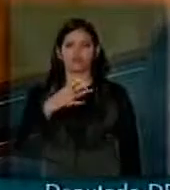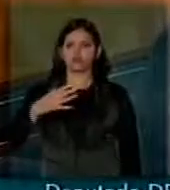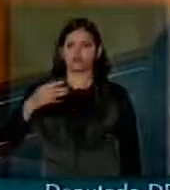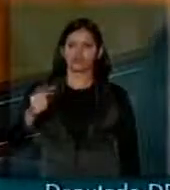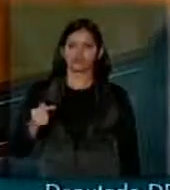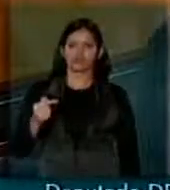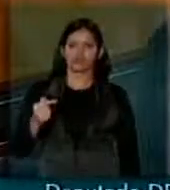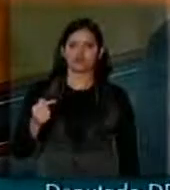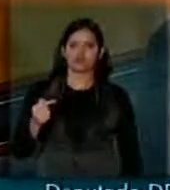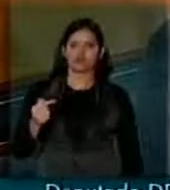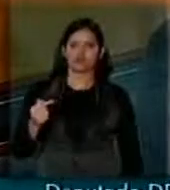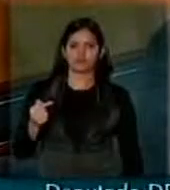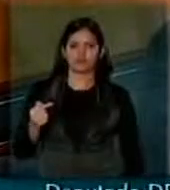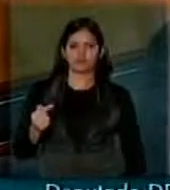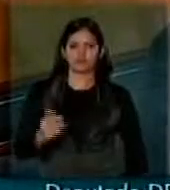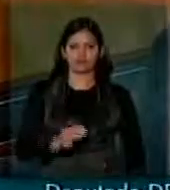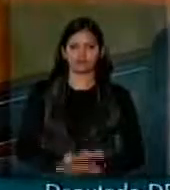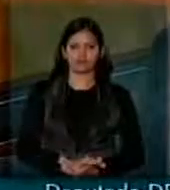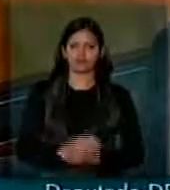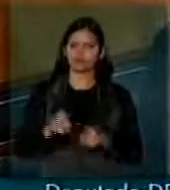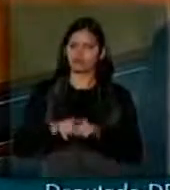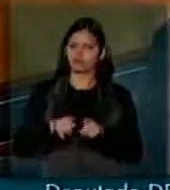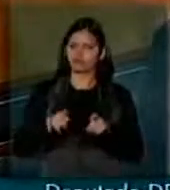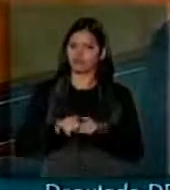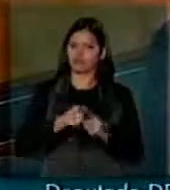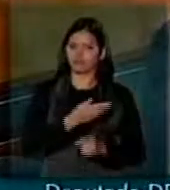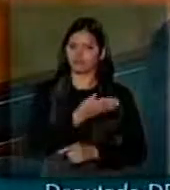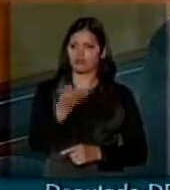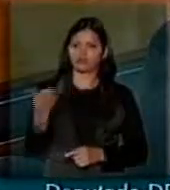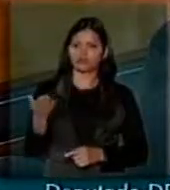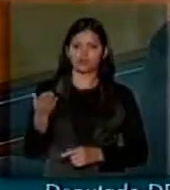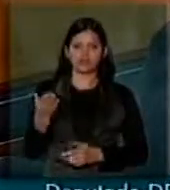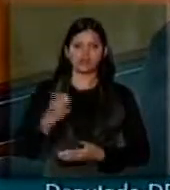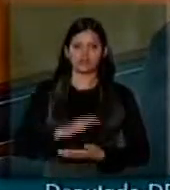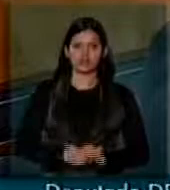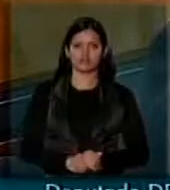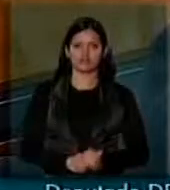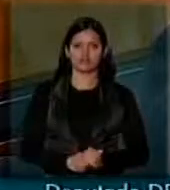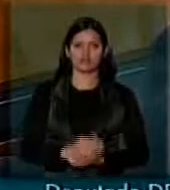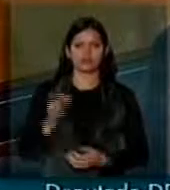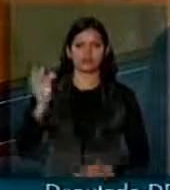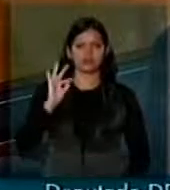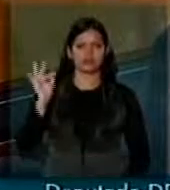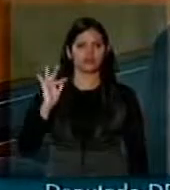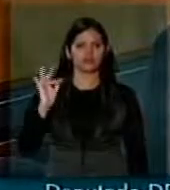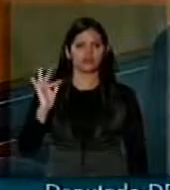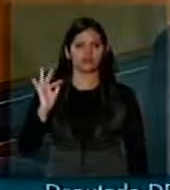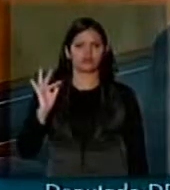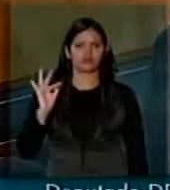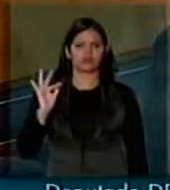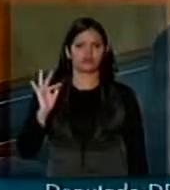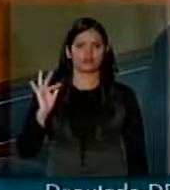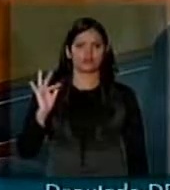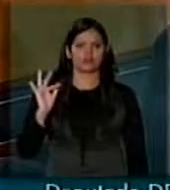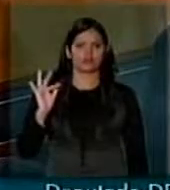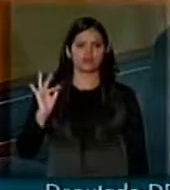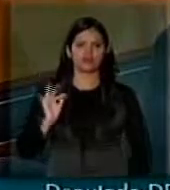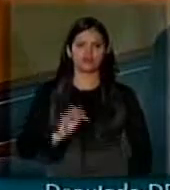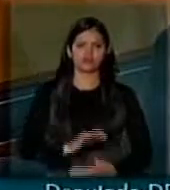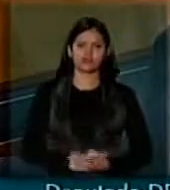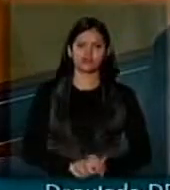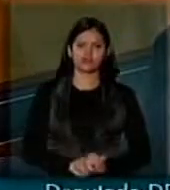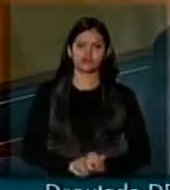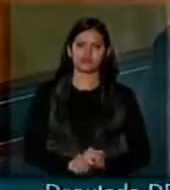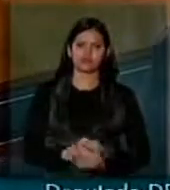satisfeito com a exposição dos demais. Primeiramente, quando fomos à França, naquela nossa missão oficial para ver a